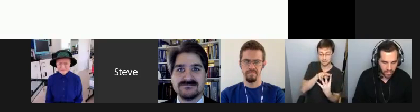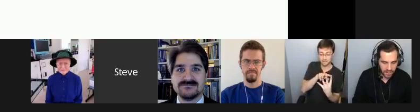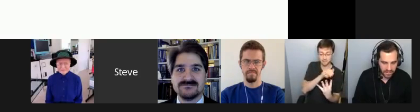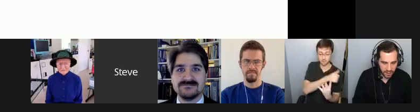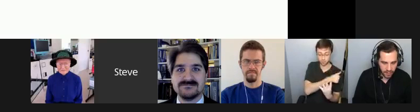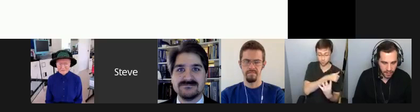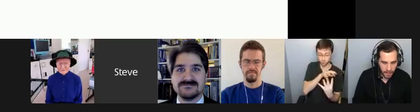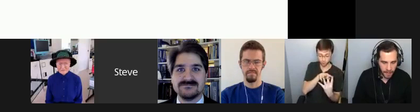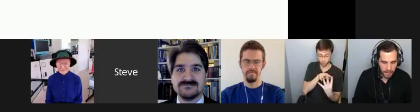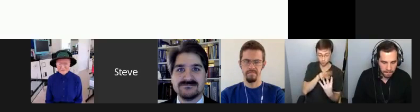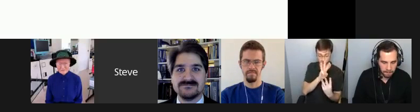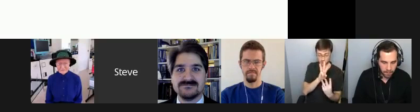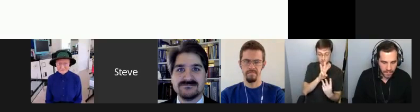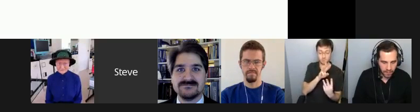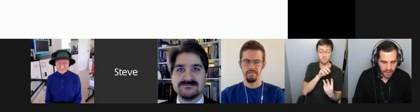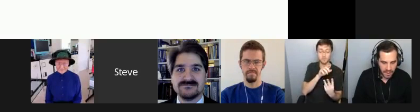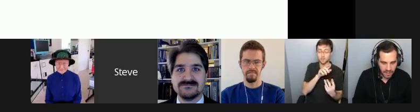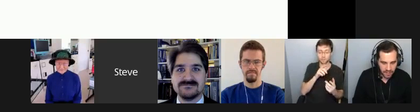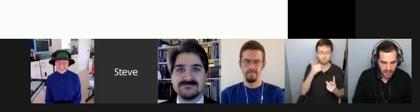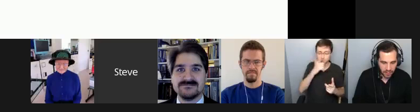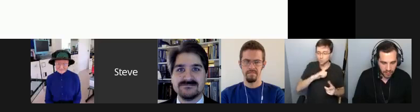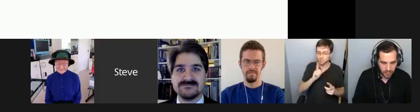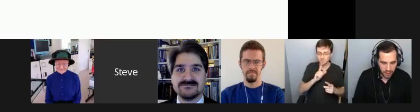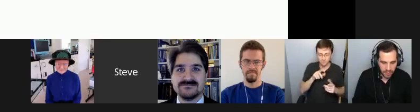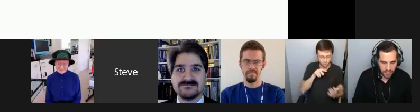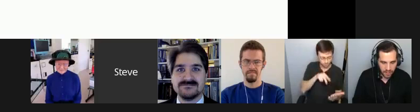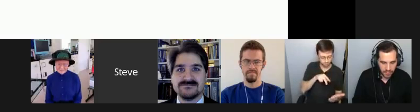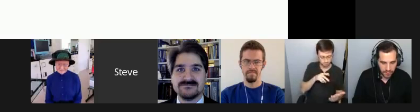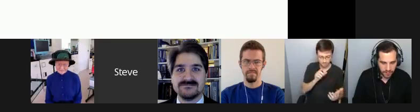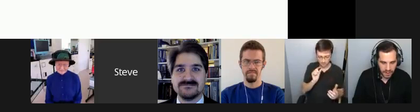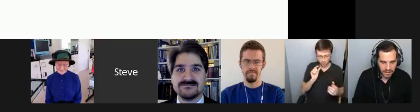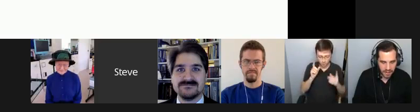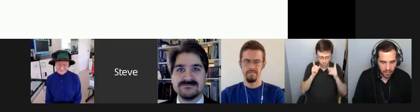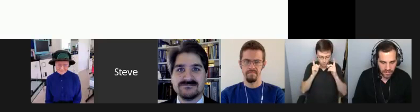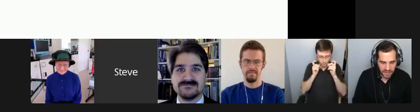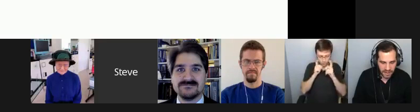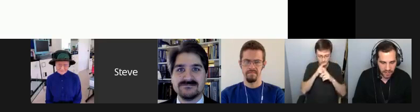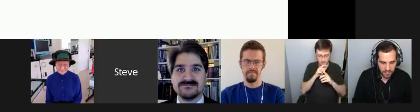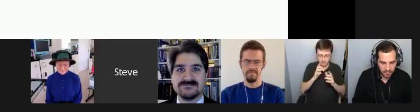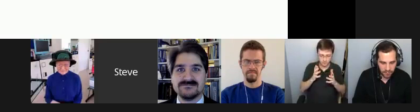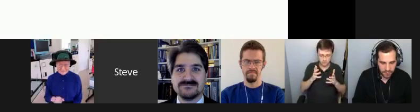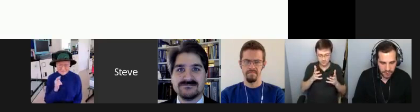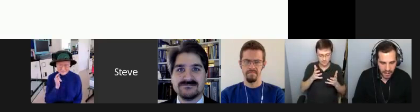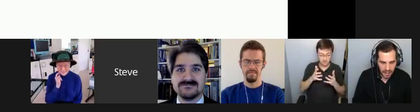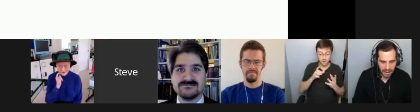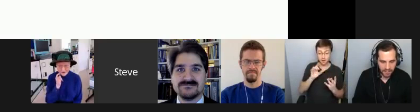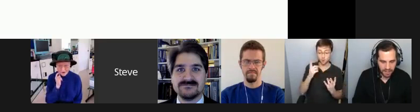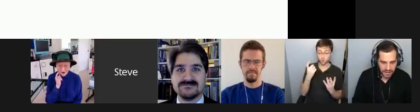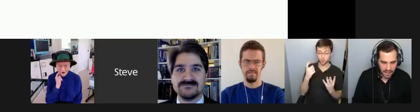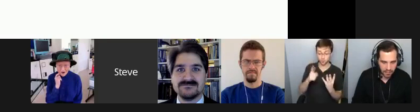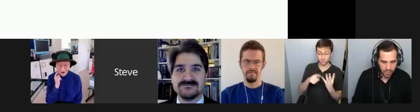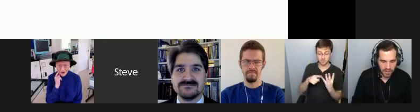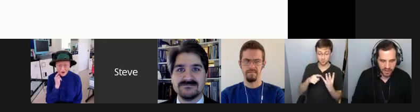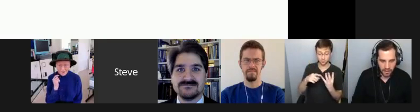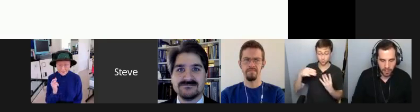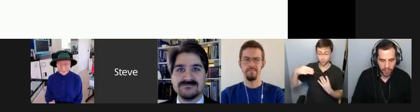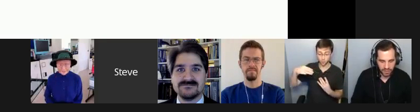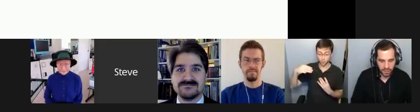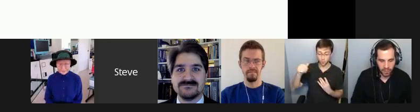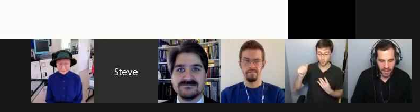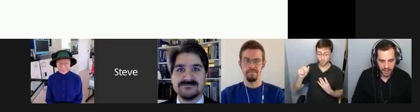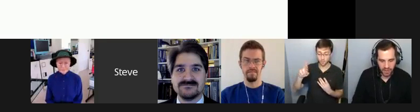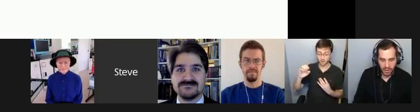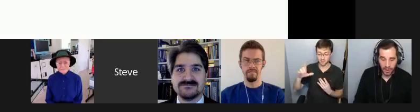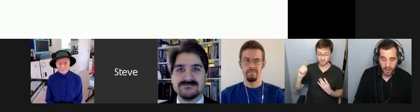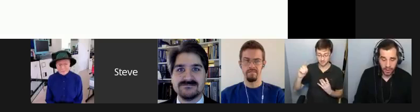de uma outra forma. Então, 3 dos alunos, eles não conseguiram fazer a leitura, eles tiveram um pouco